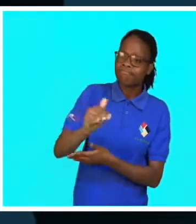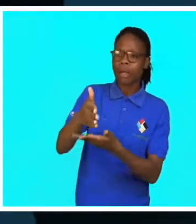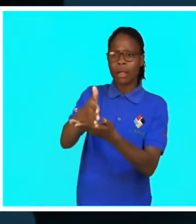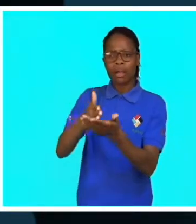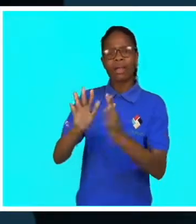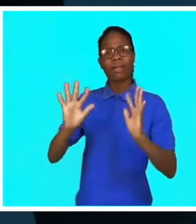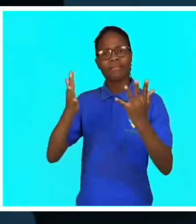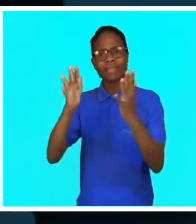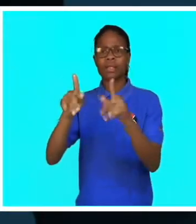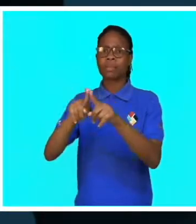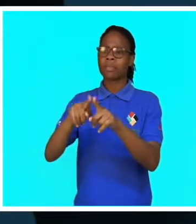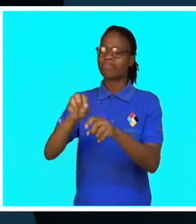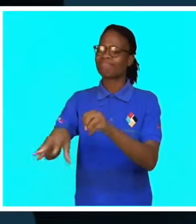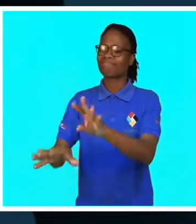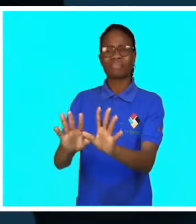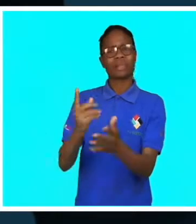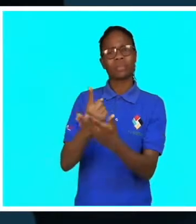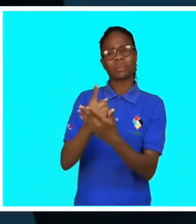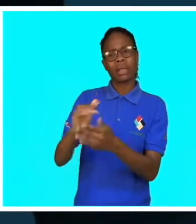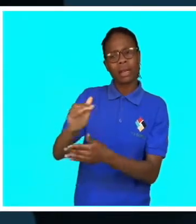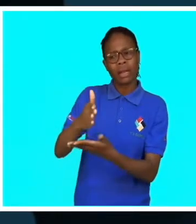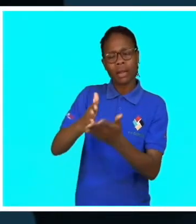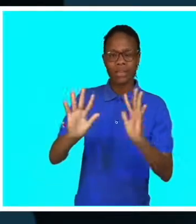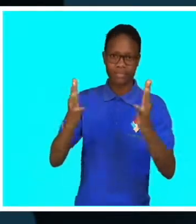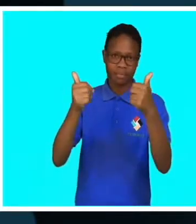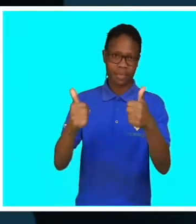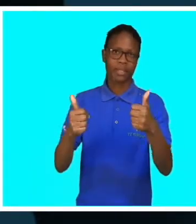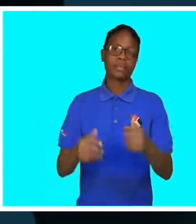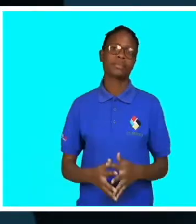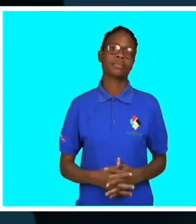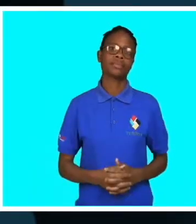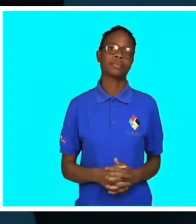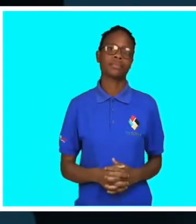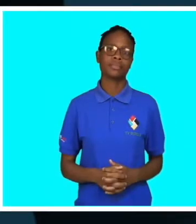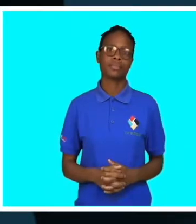de renda, mas como uma forma de manter um ambiente saudável.